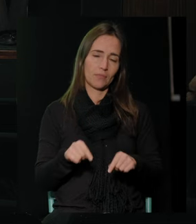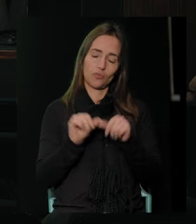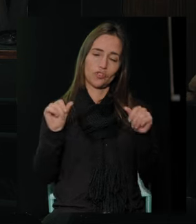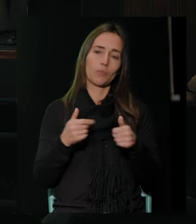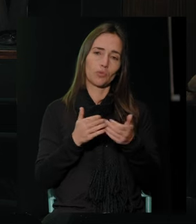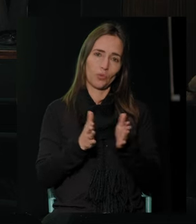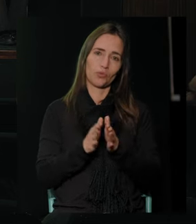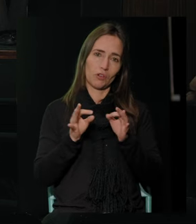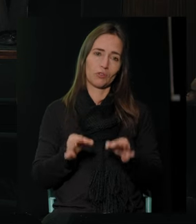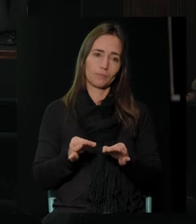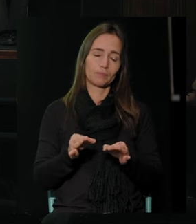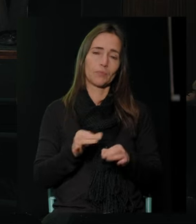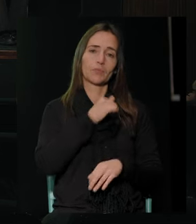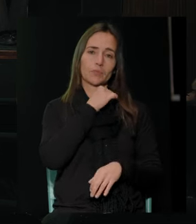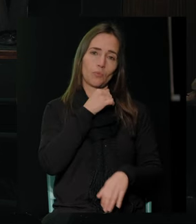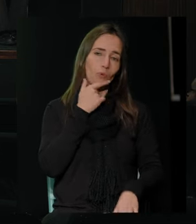todo.